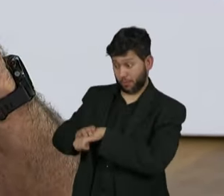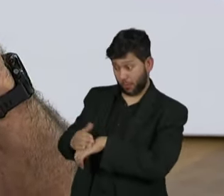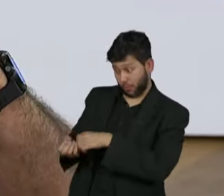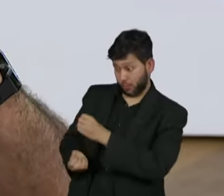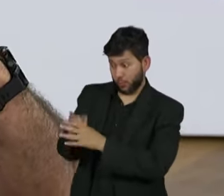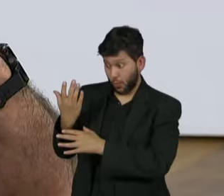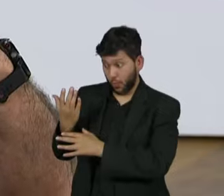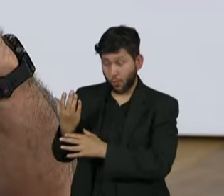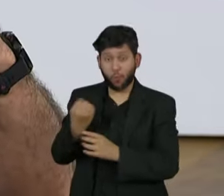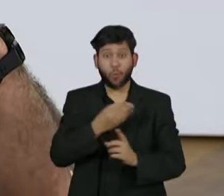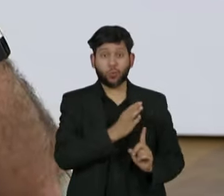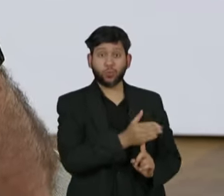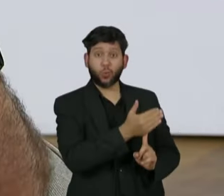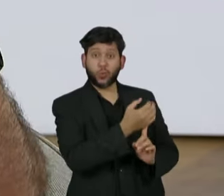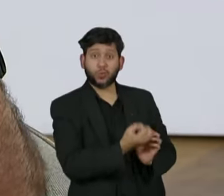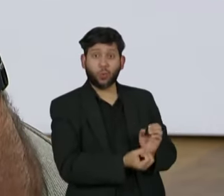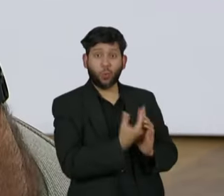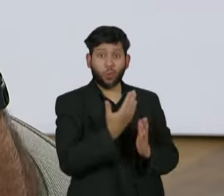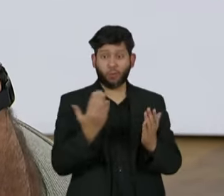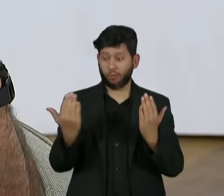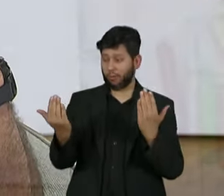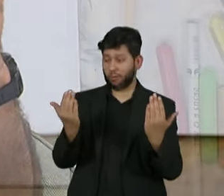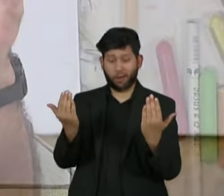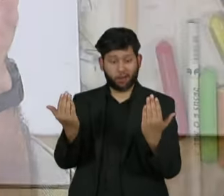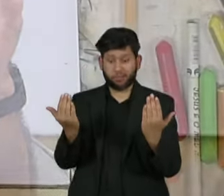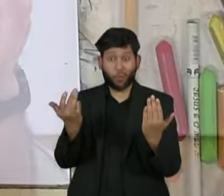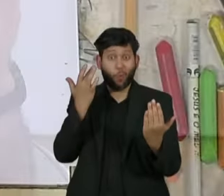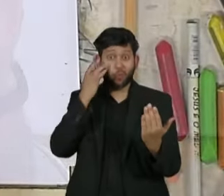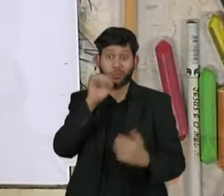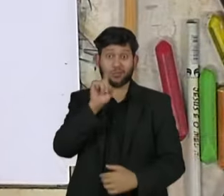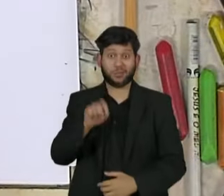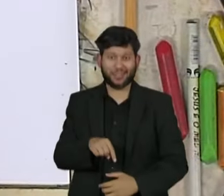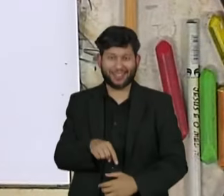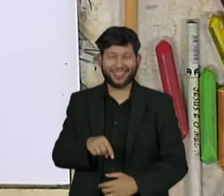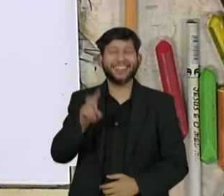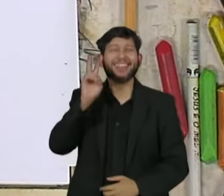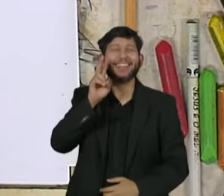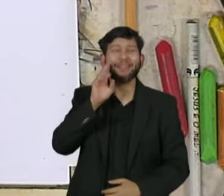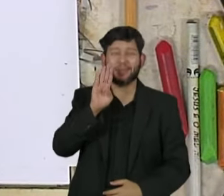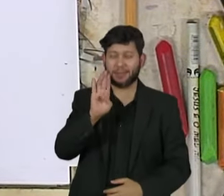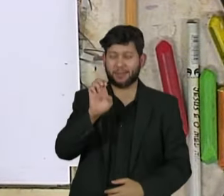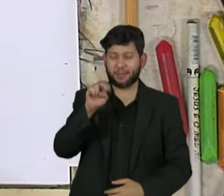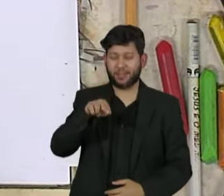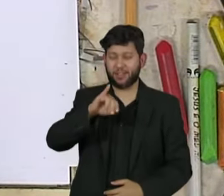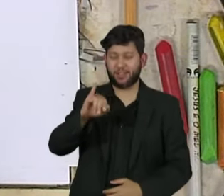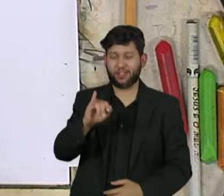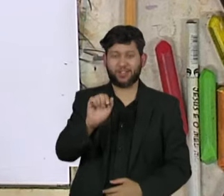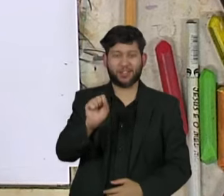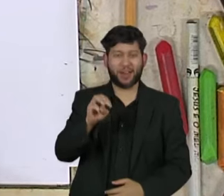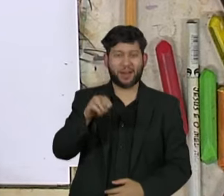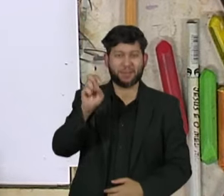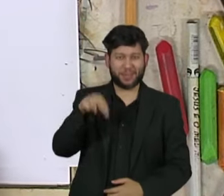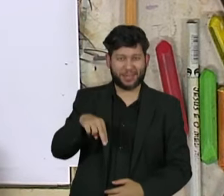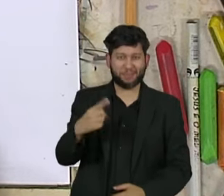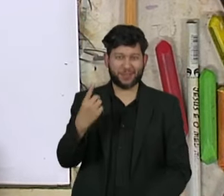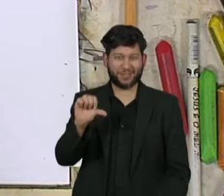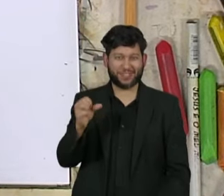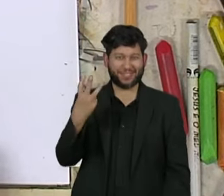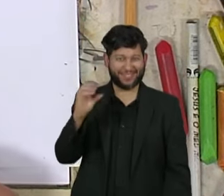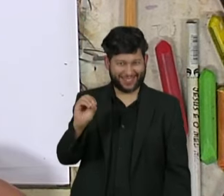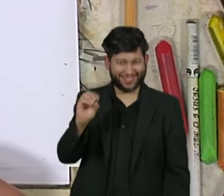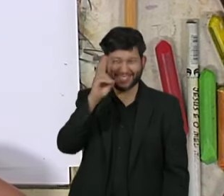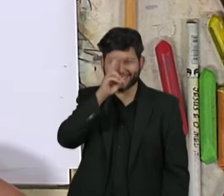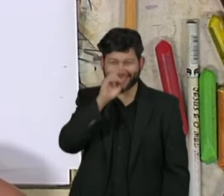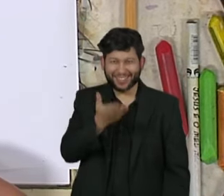é basicamente ali o dilema de Walter Benjamin na década de 30 tá certo o